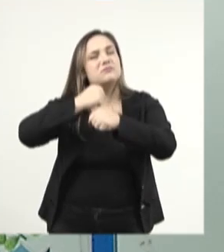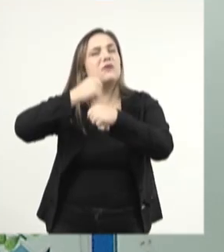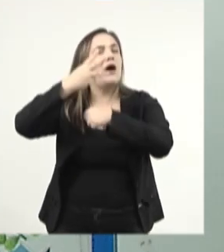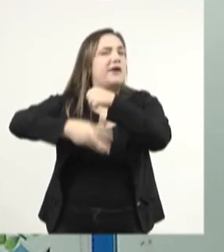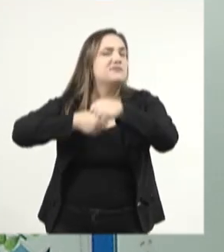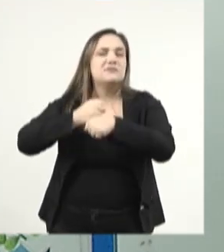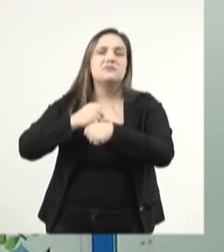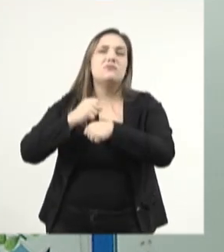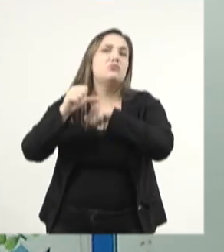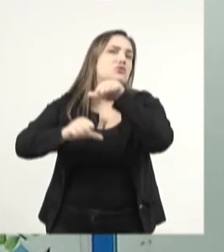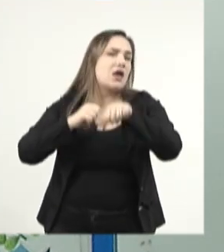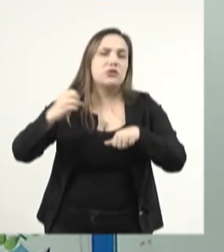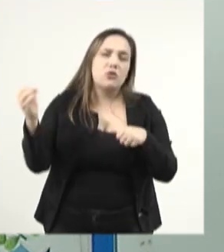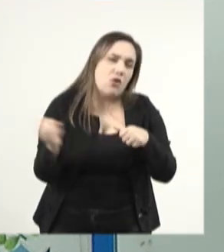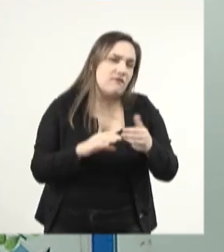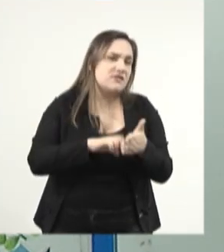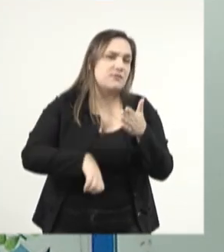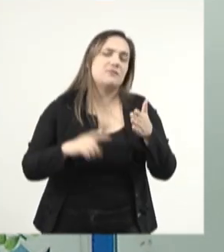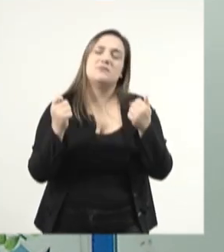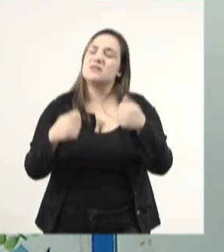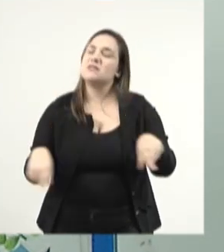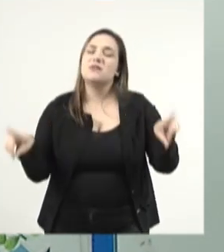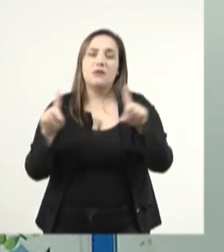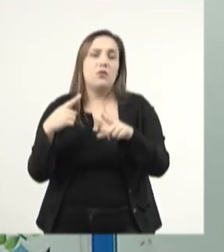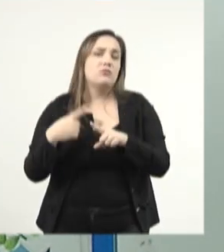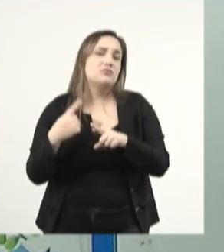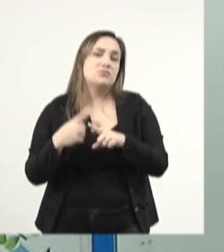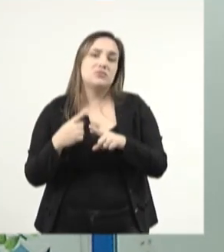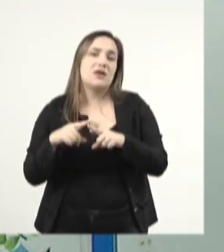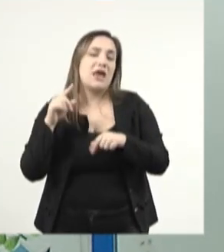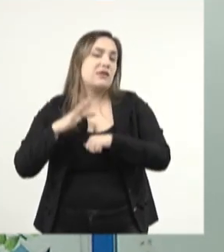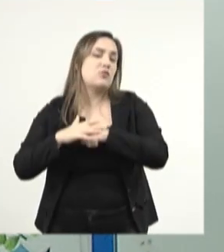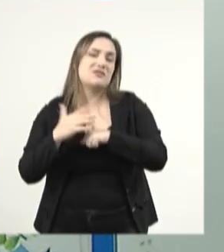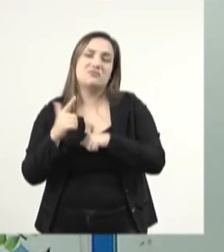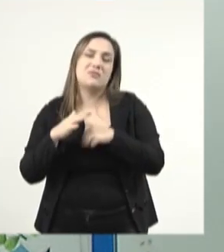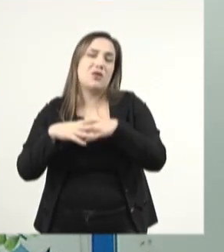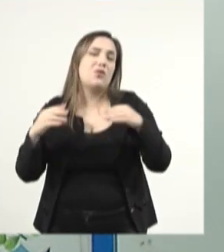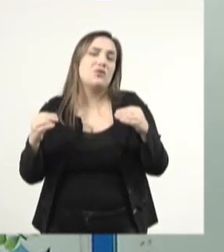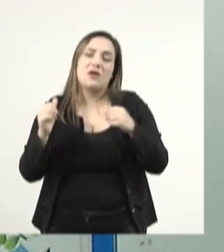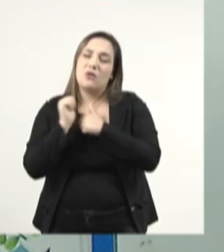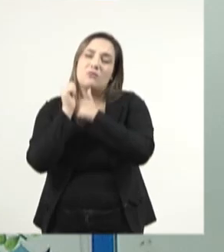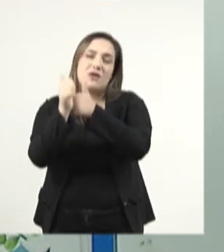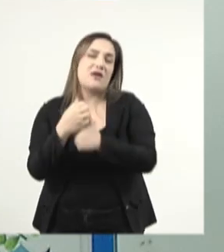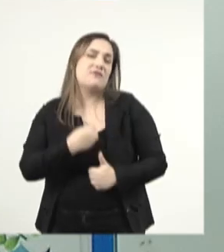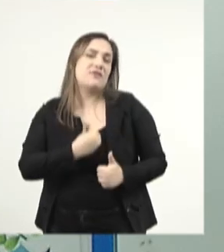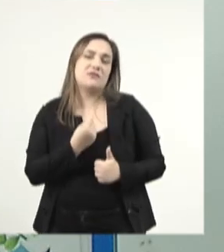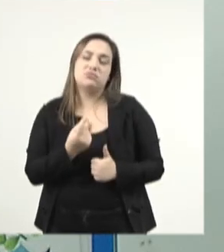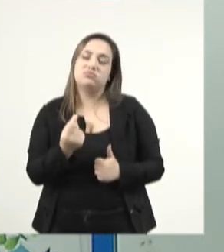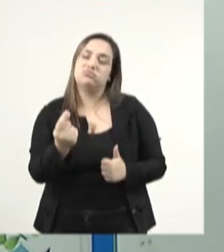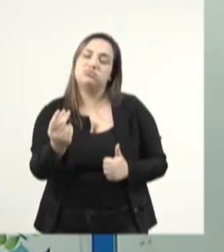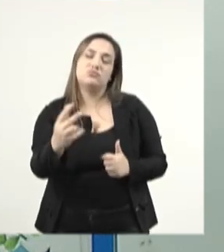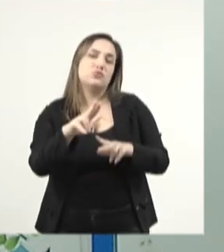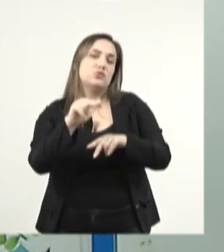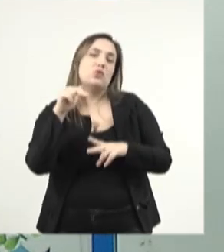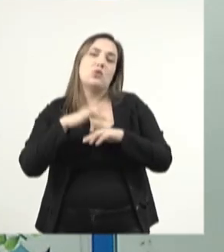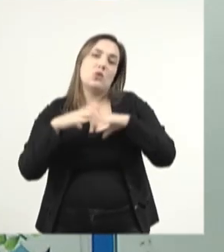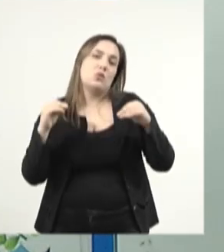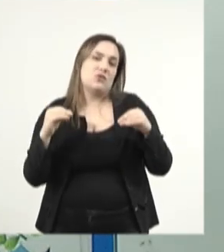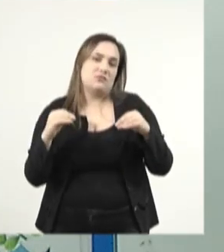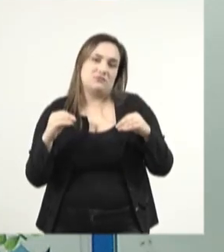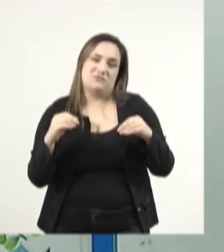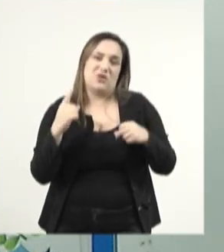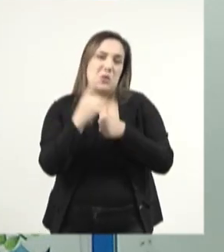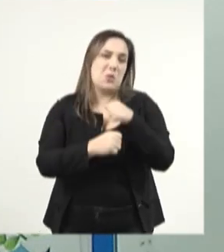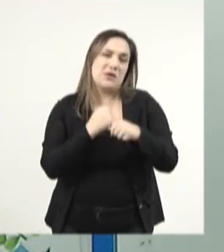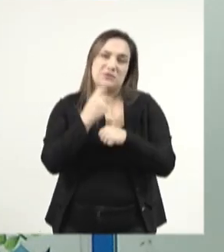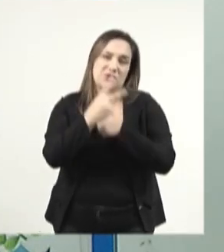3 anos esse laudo precise ser feito, até porque são condições que vão acompanhar a pessoa ao longo de toda a sua vida, e não apenas durante